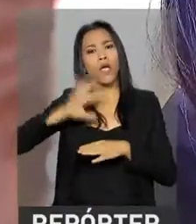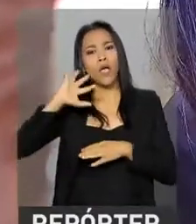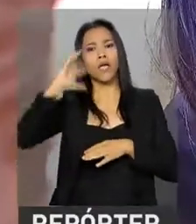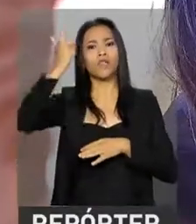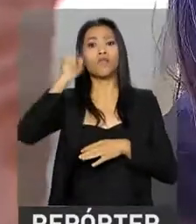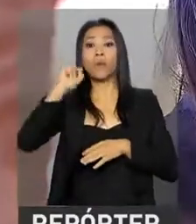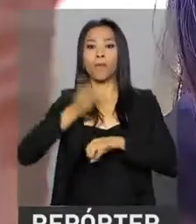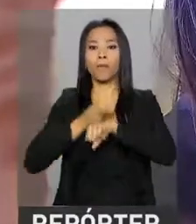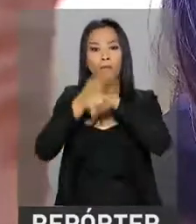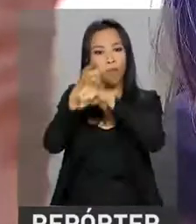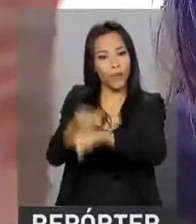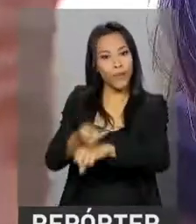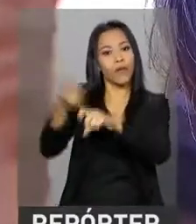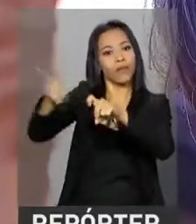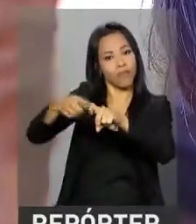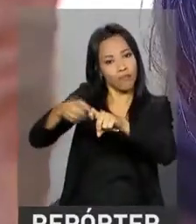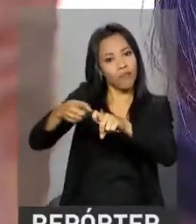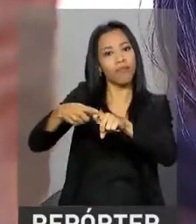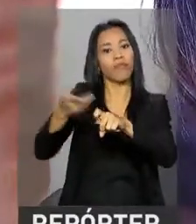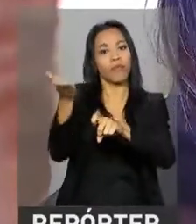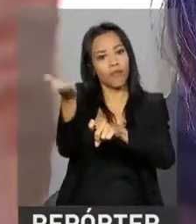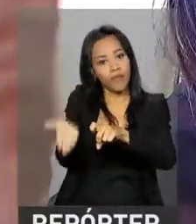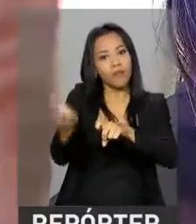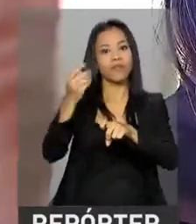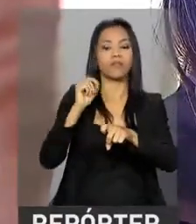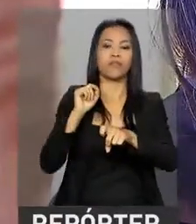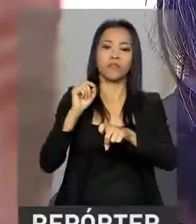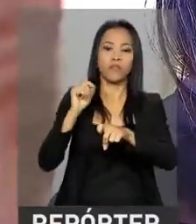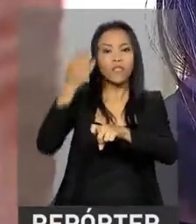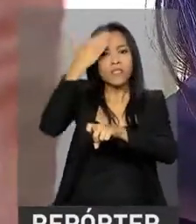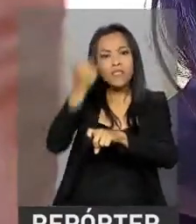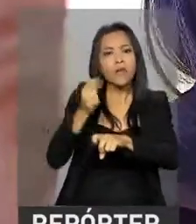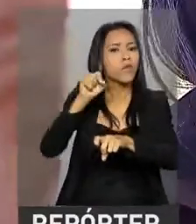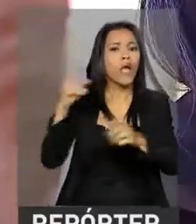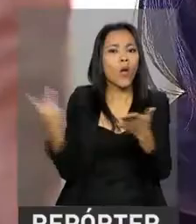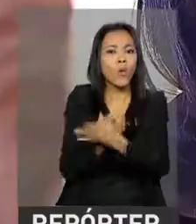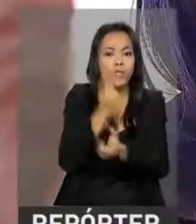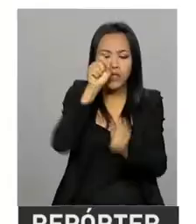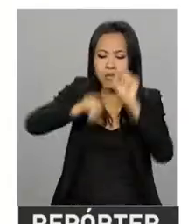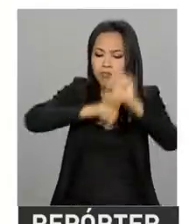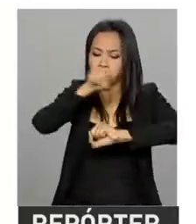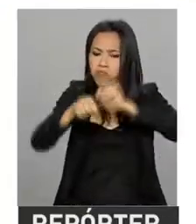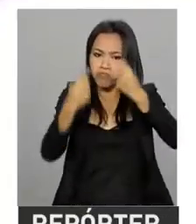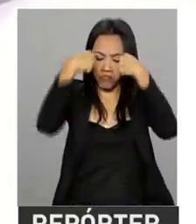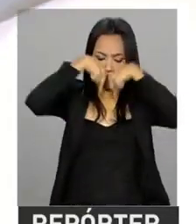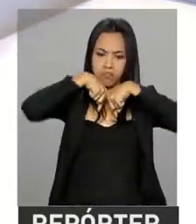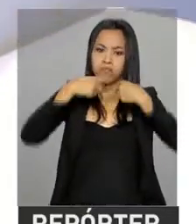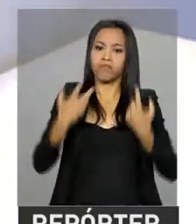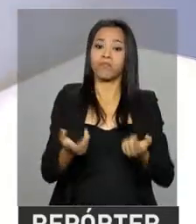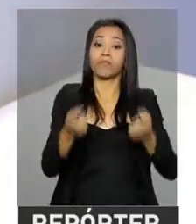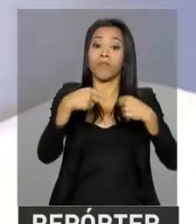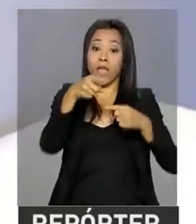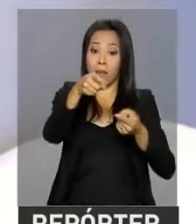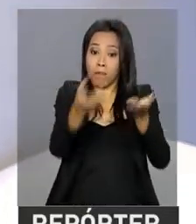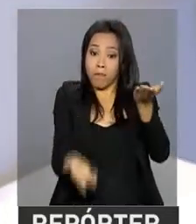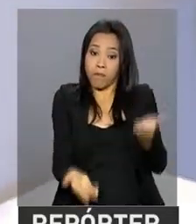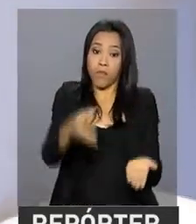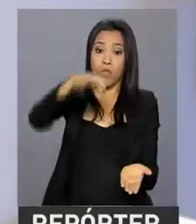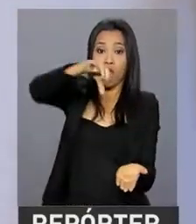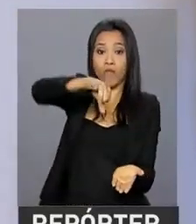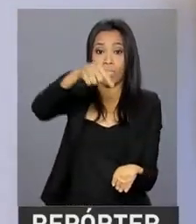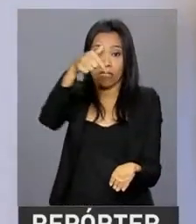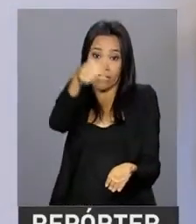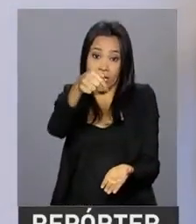resolvi procurar um endocrinologista, um especialista para poder ver se me ajudava. Pesando 97 quilos e